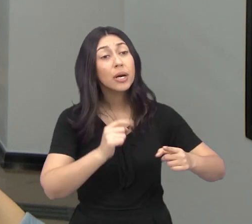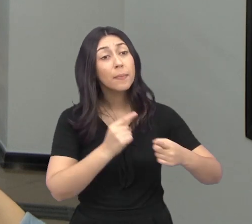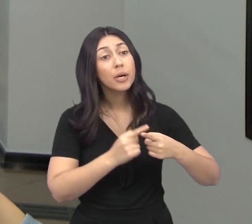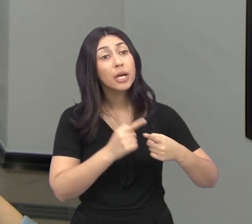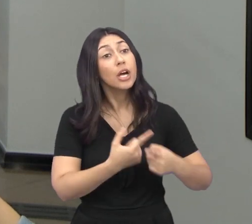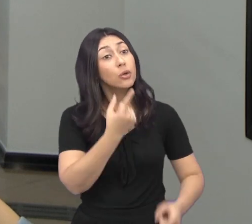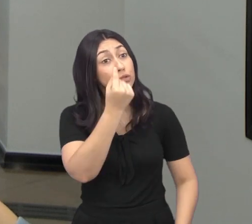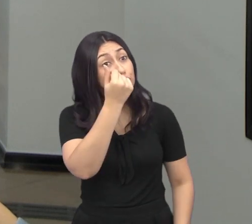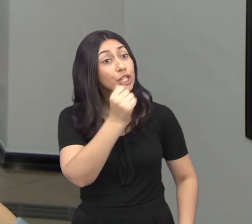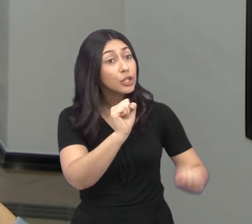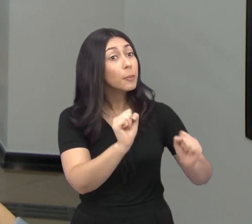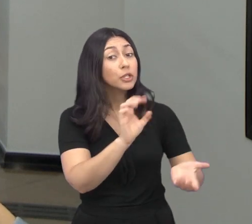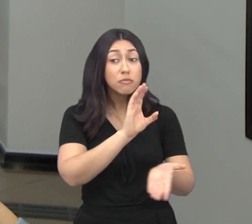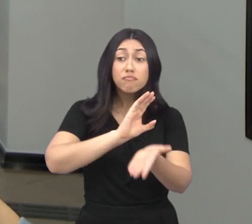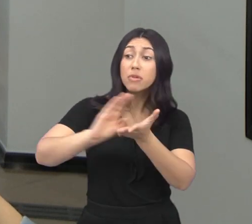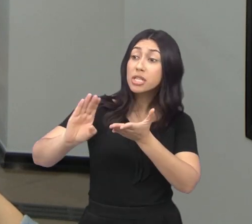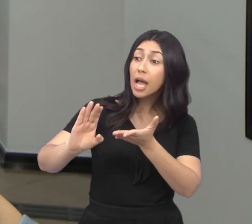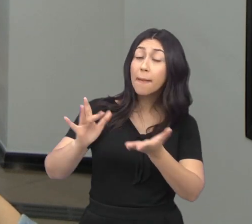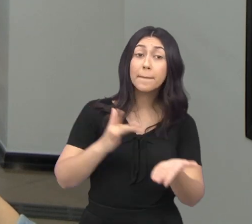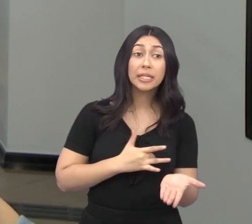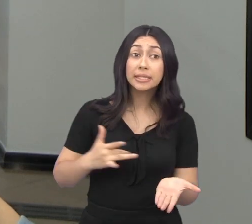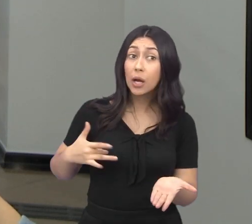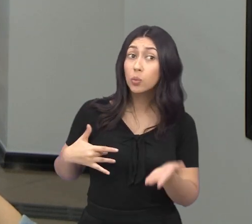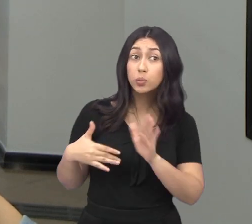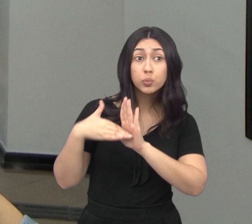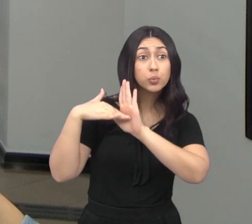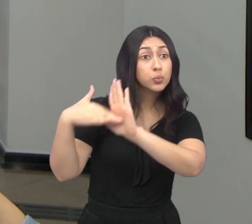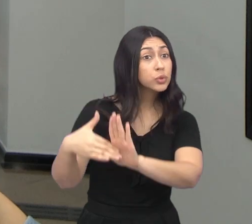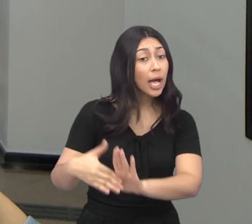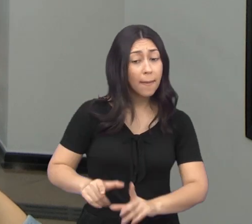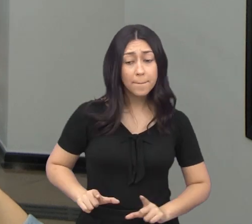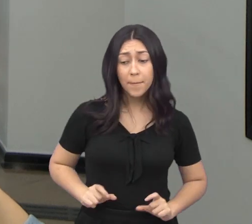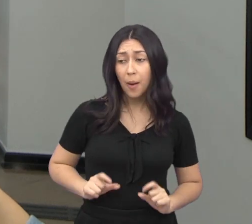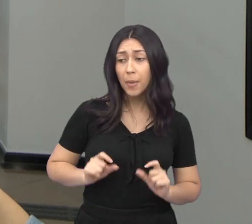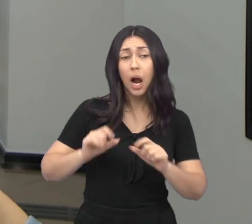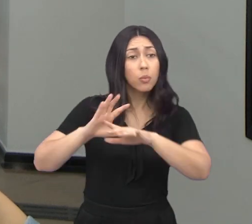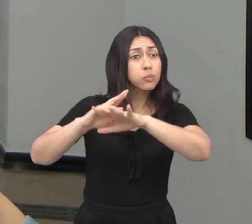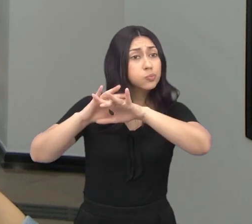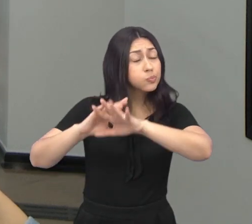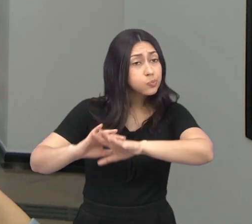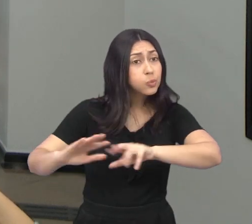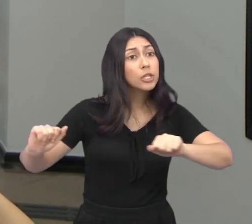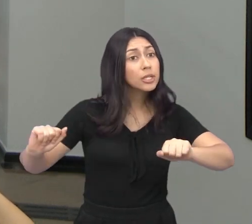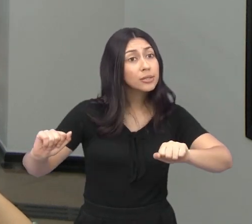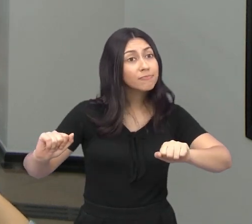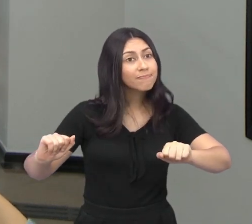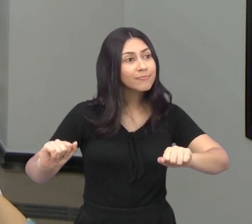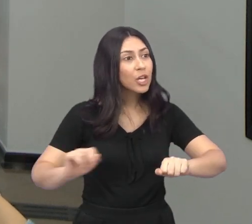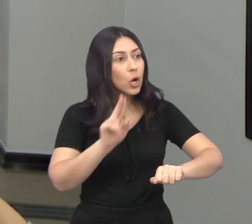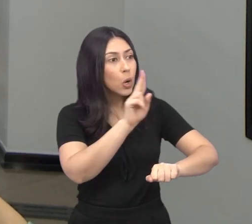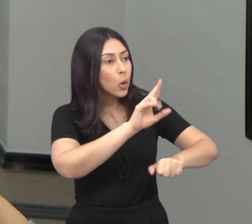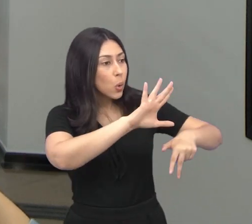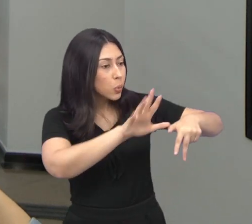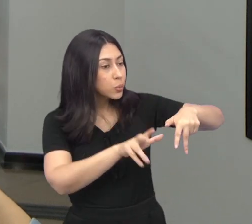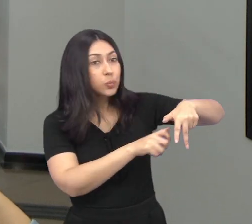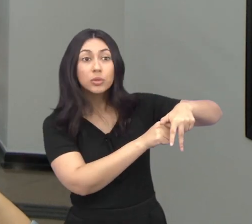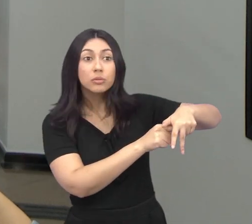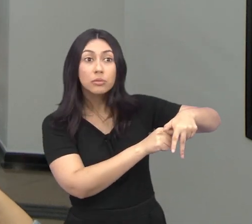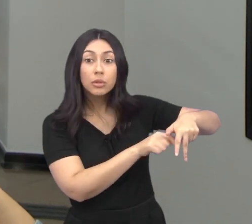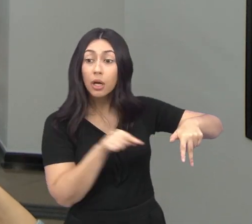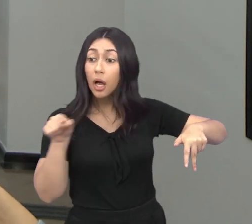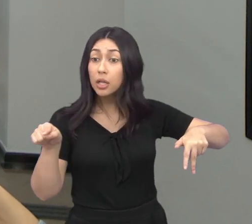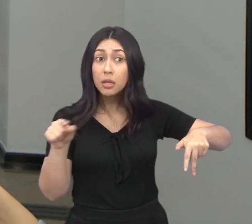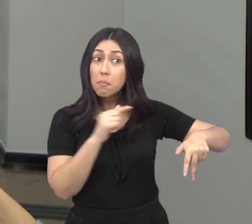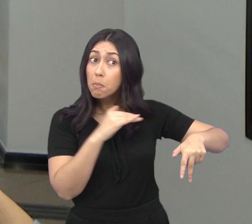porque o dinheiro que pode chegar para um leito de UTI, ou para salvar uma criança com câncer, por um medicamento de alto custo, se perdido